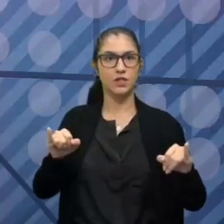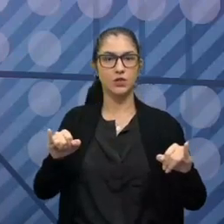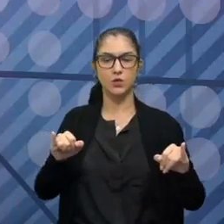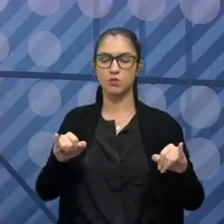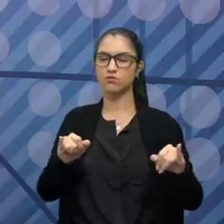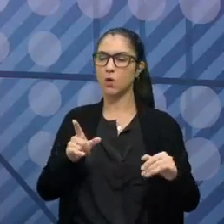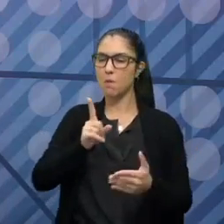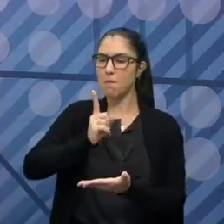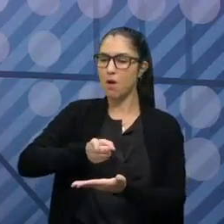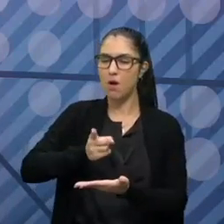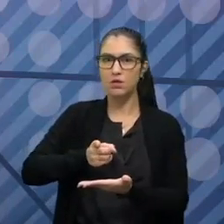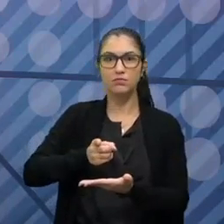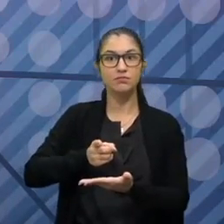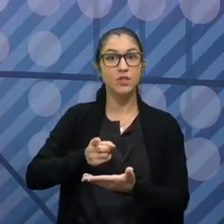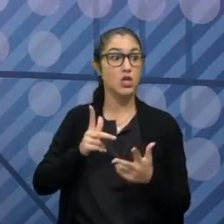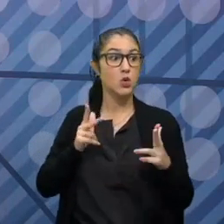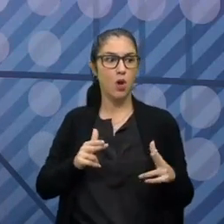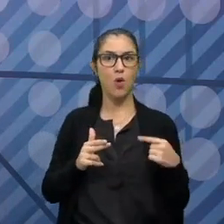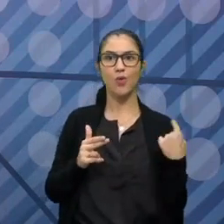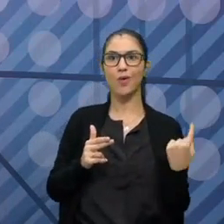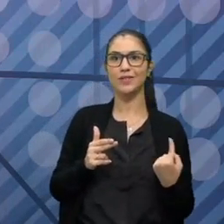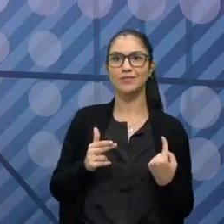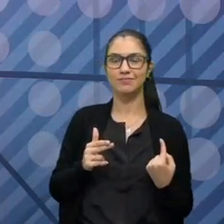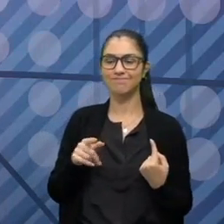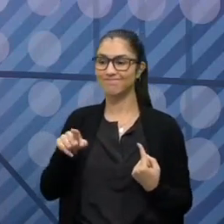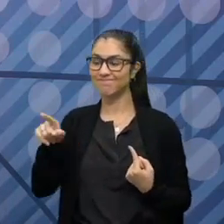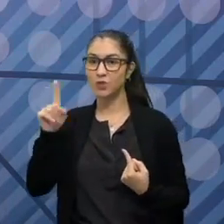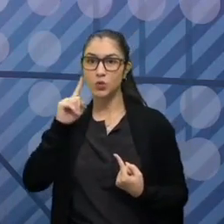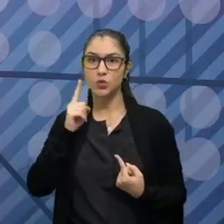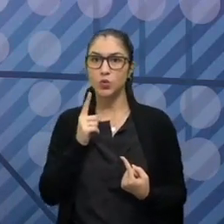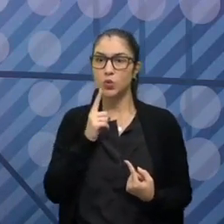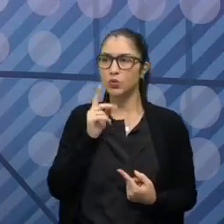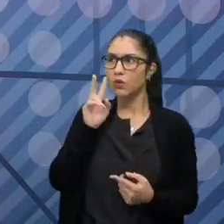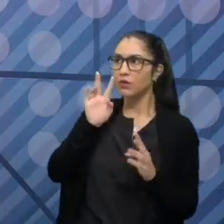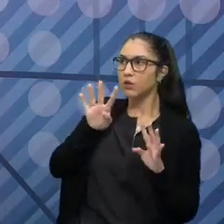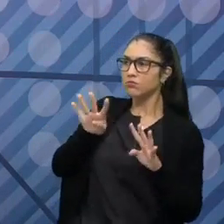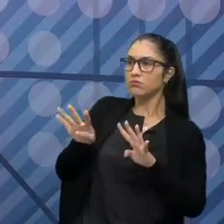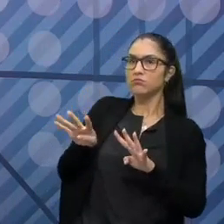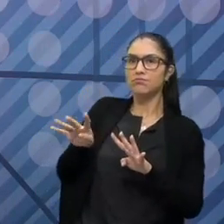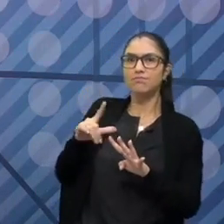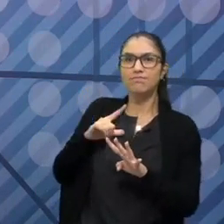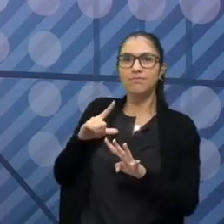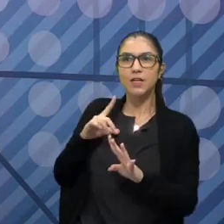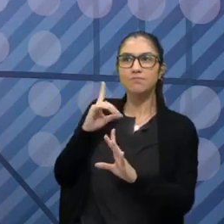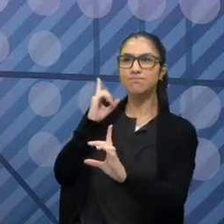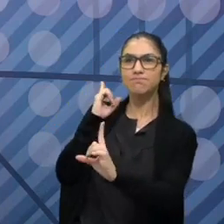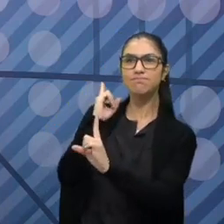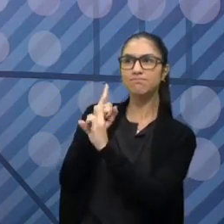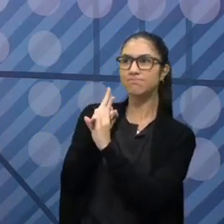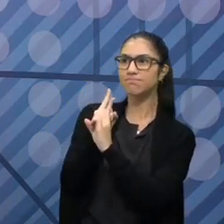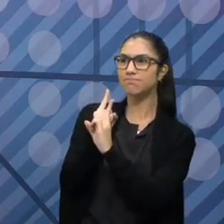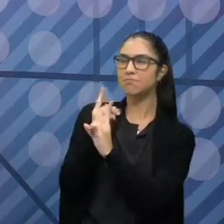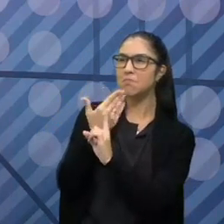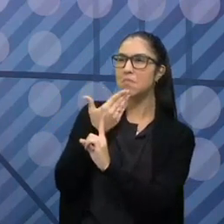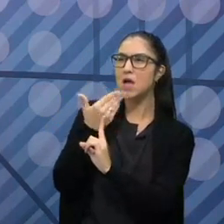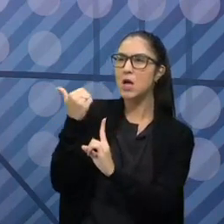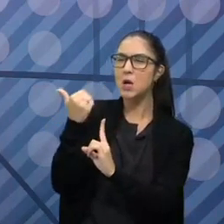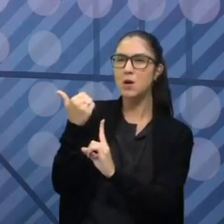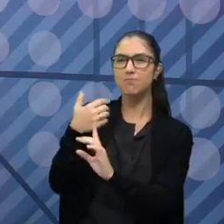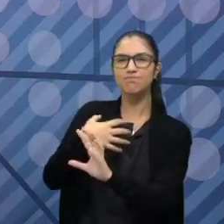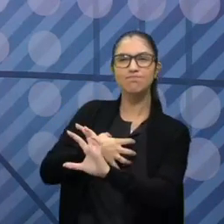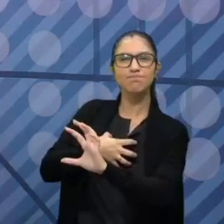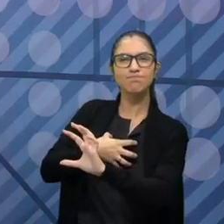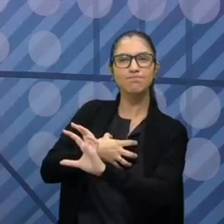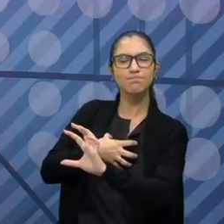mesma bronca, a mesma coisa que nós. Eles têm um olhar diferente, parece que tem uma identificação melhor, uma